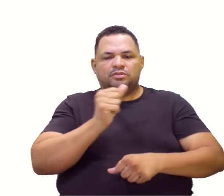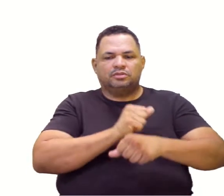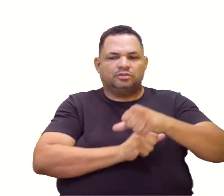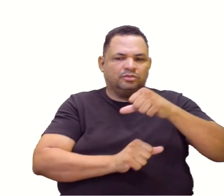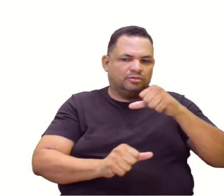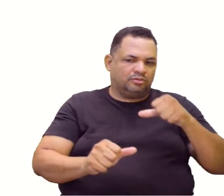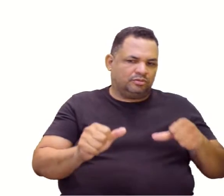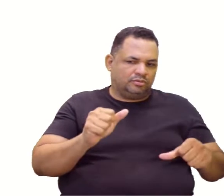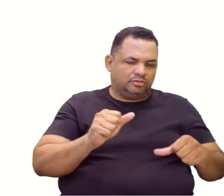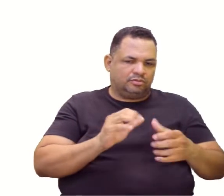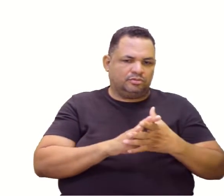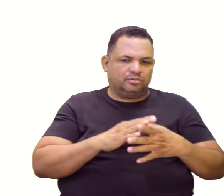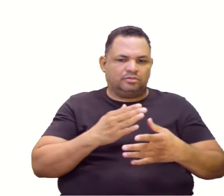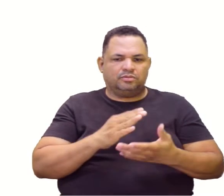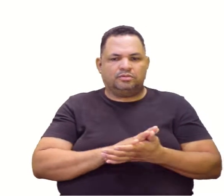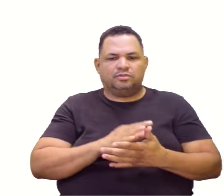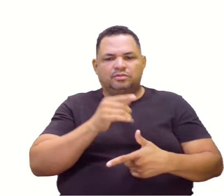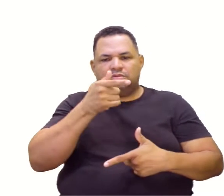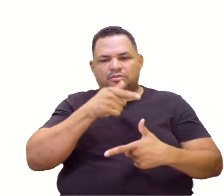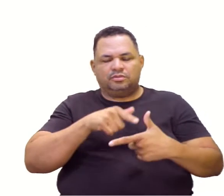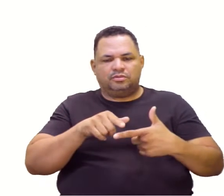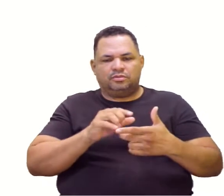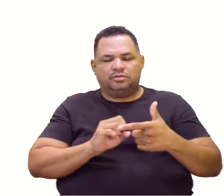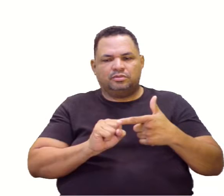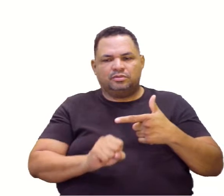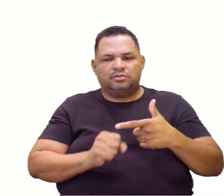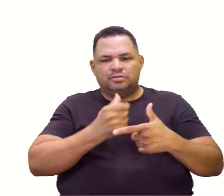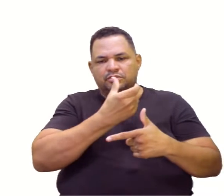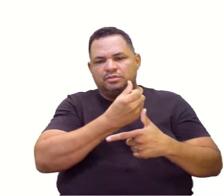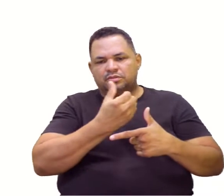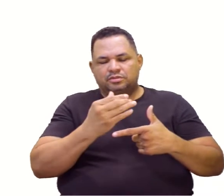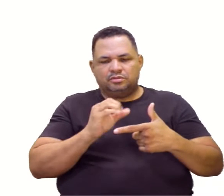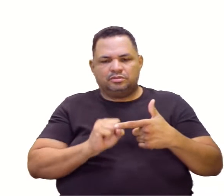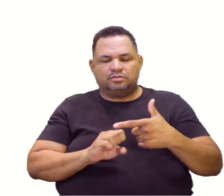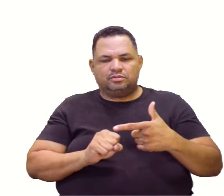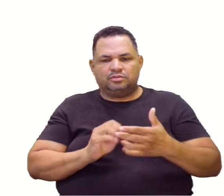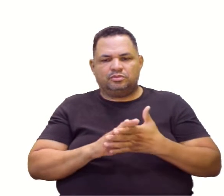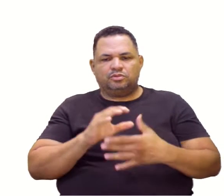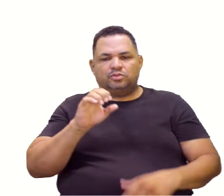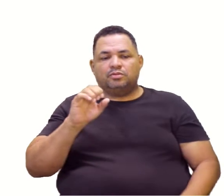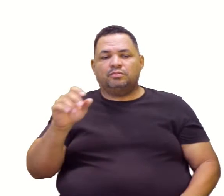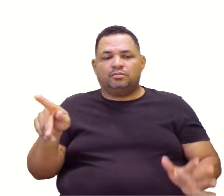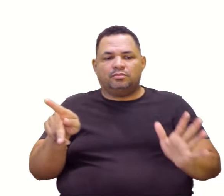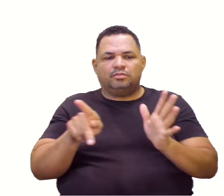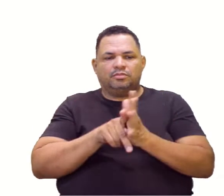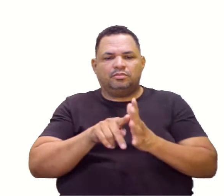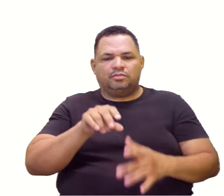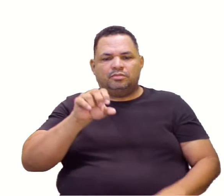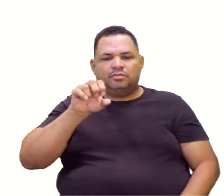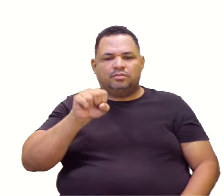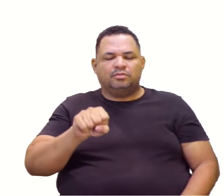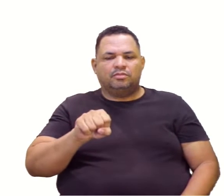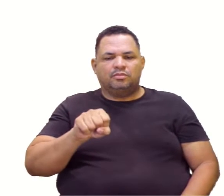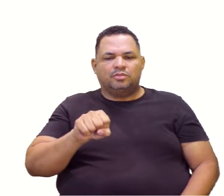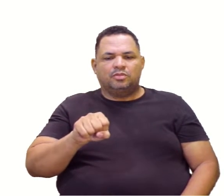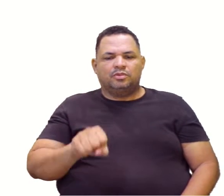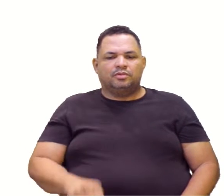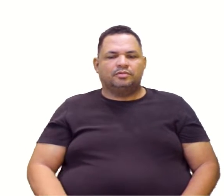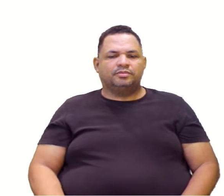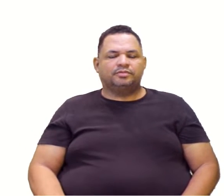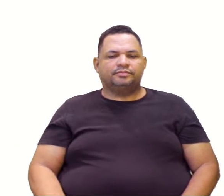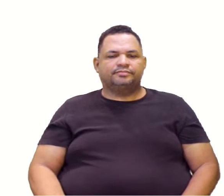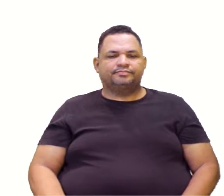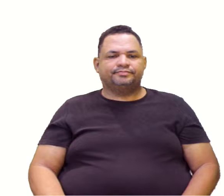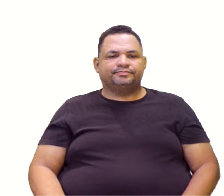passar dividindo, ou é só pensar que número vezes ele, vezes 8, que dá 64. 8. O próprio 8, né? Essa então